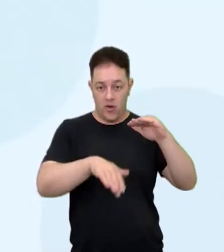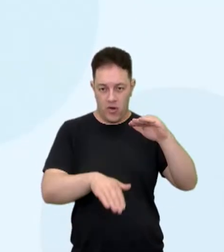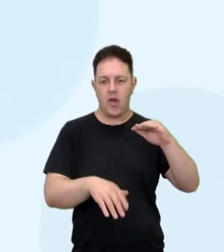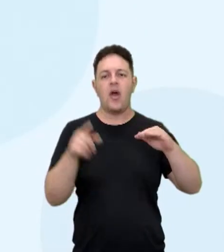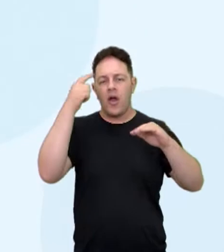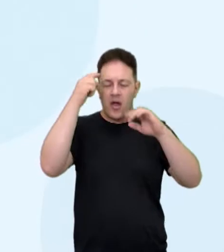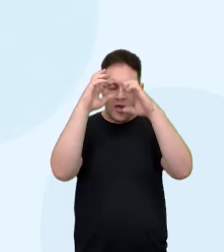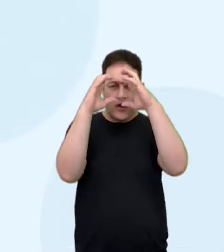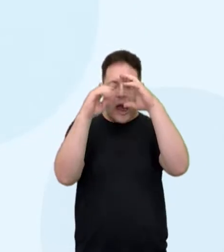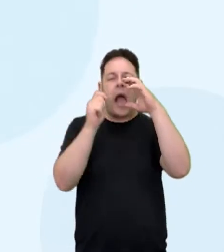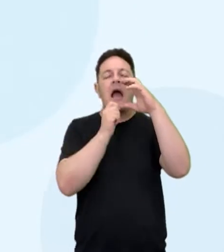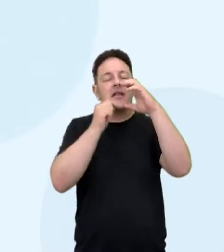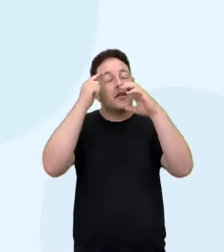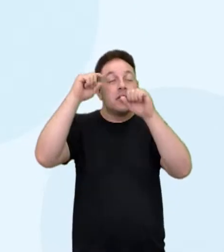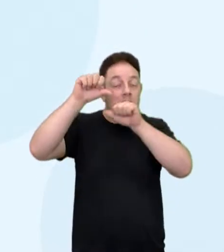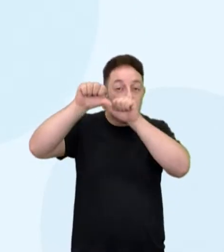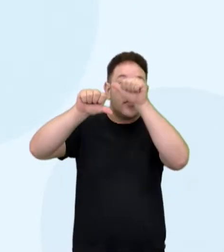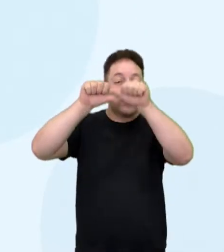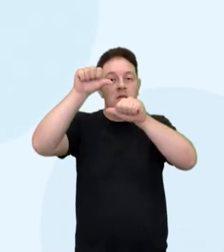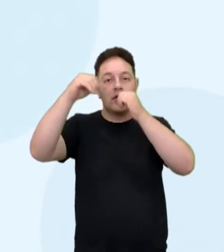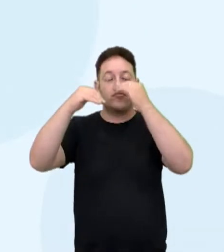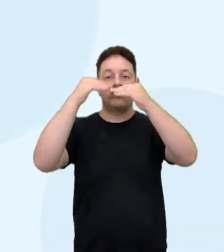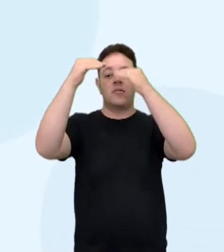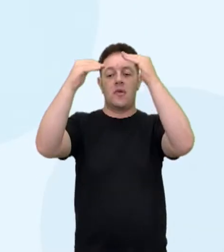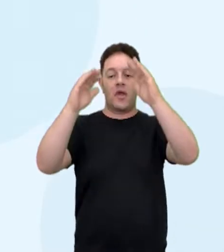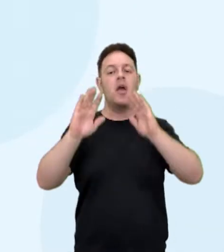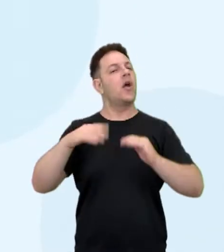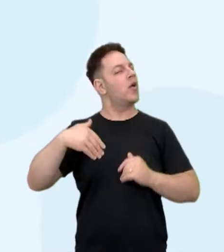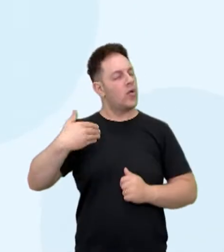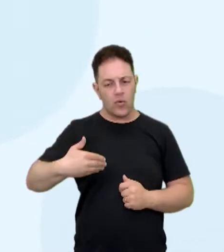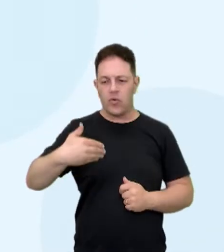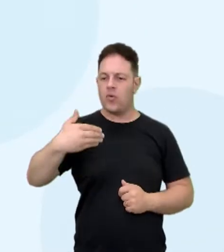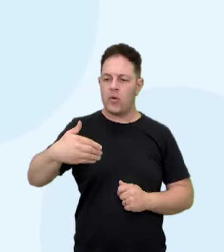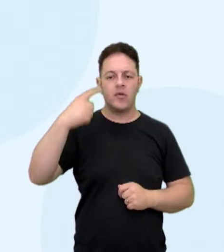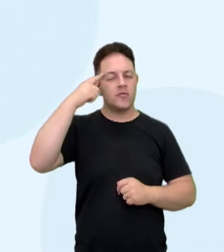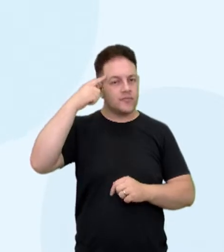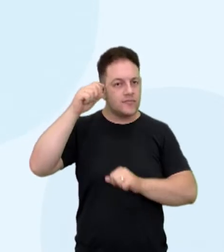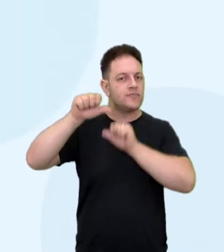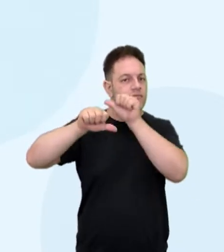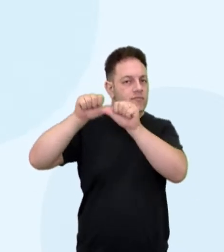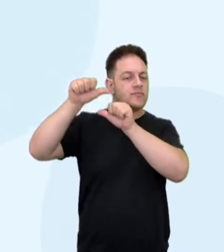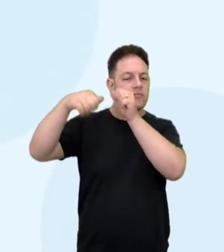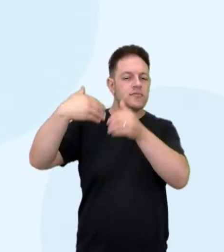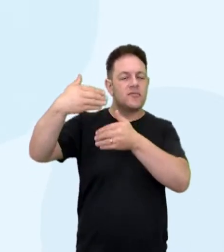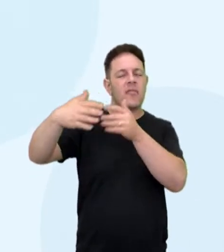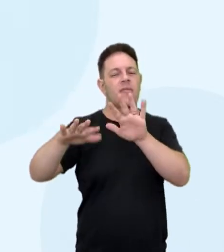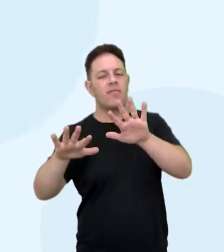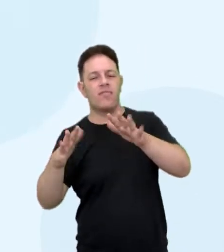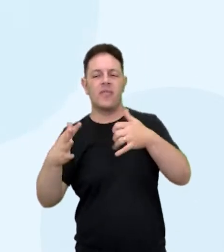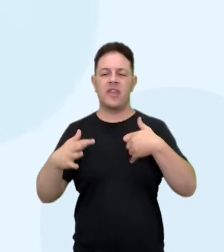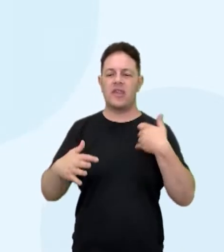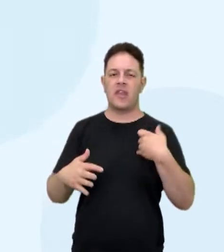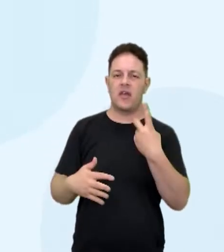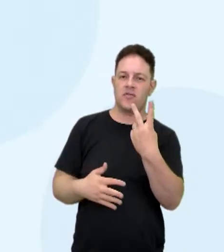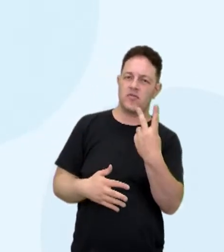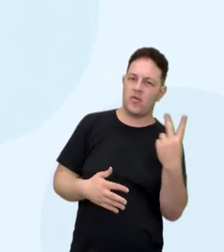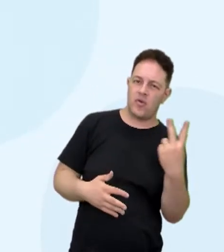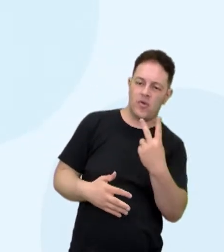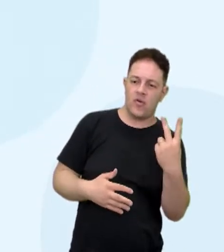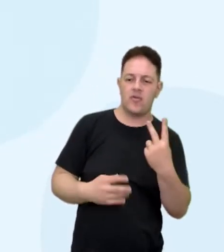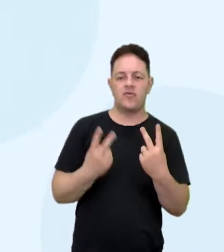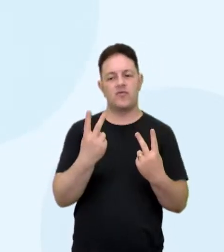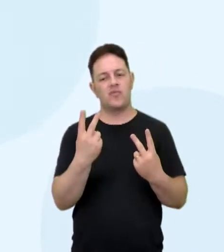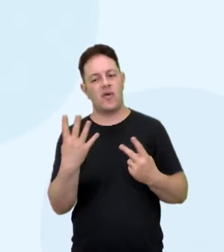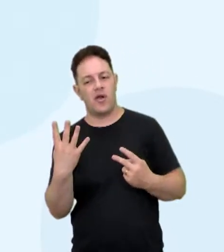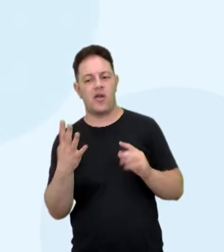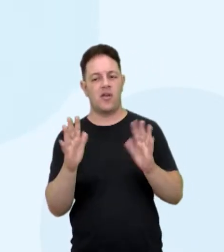ainda está em desenvolvimento. E ele vai continuar se desenvolvendo até mais ou menos 22 a 24 anos,